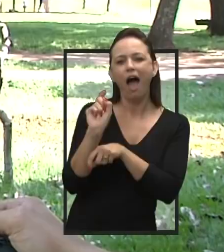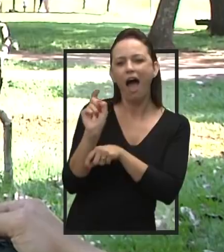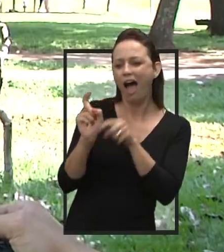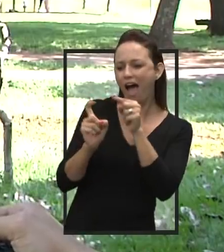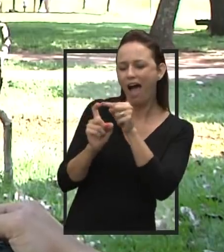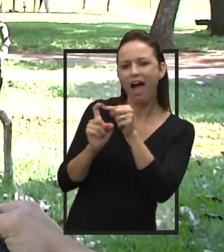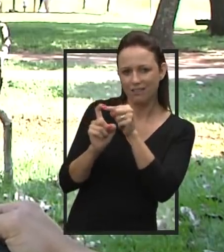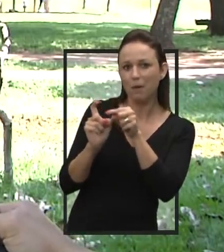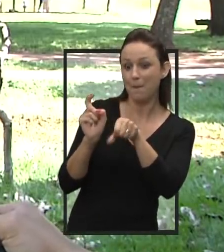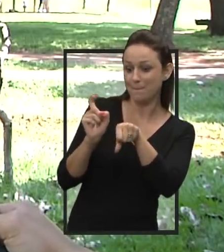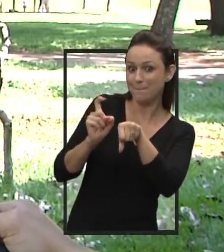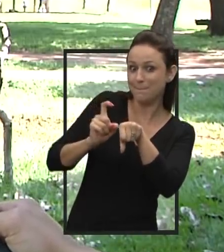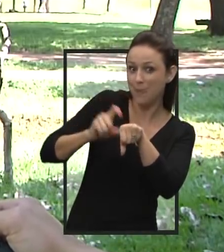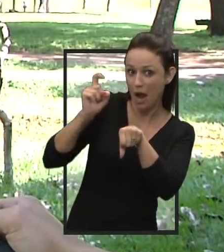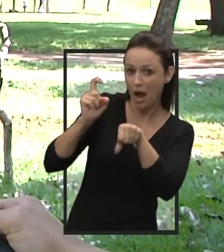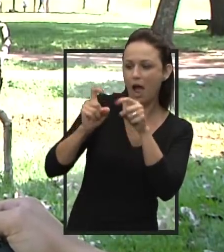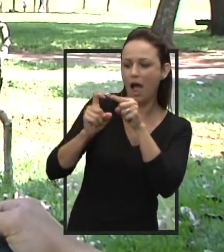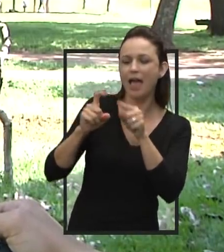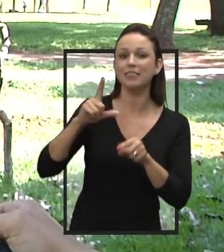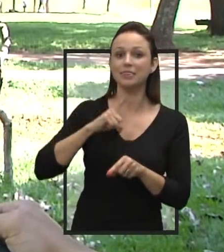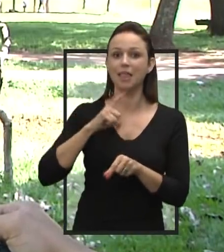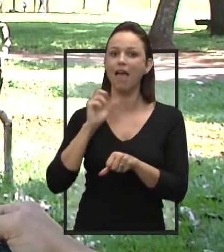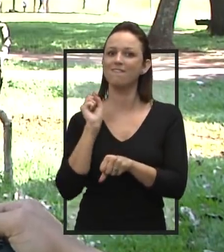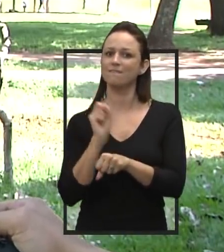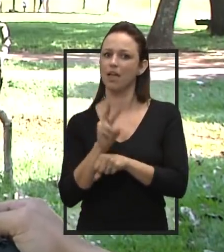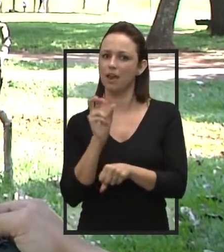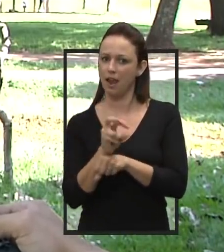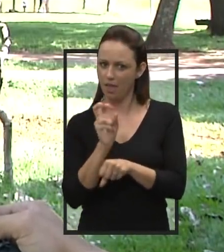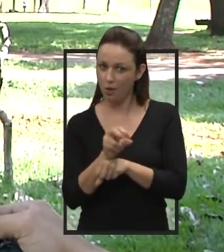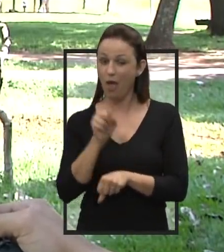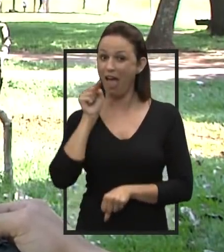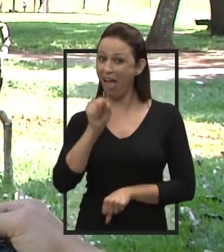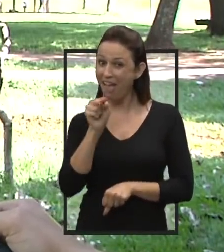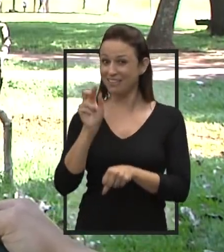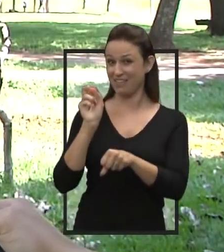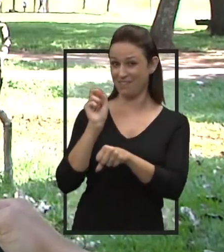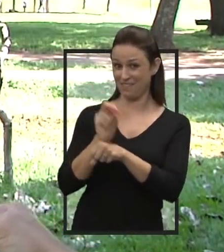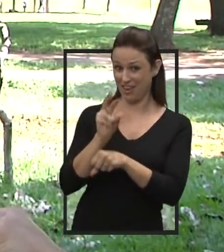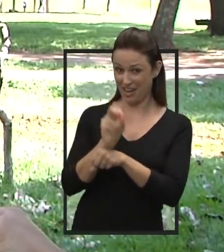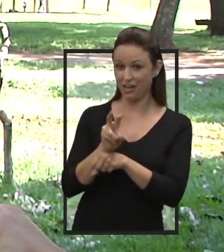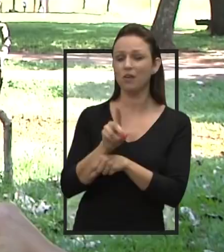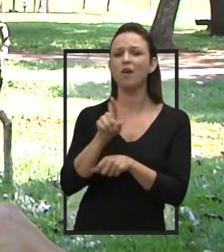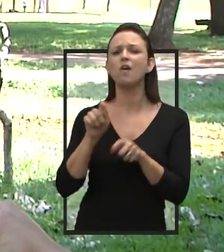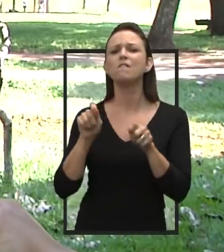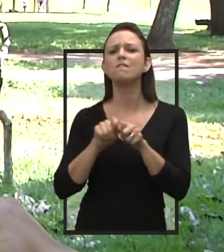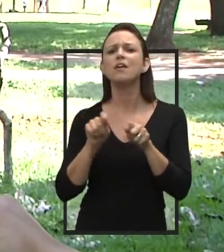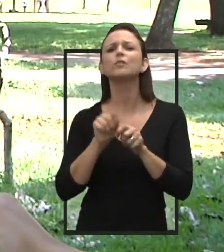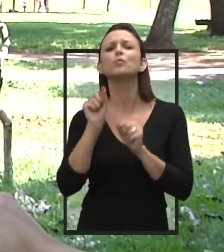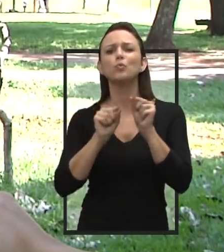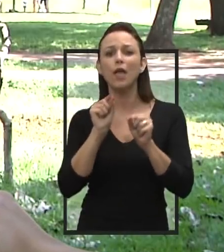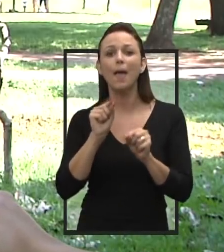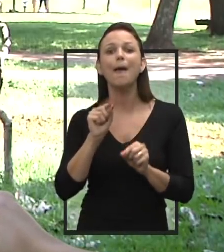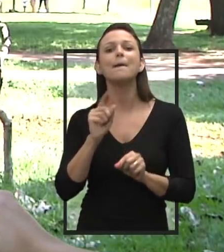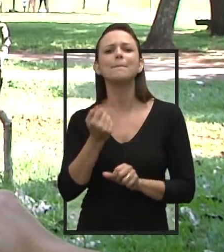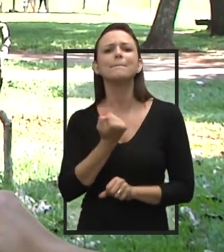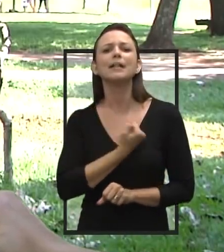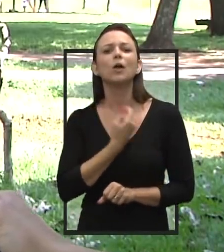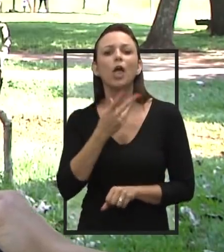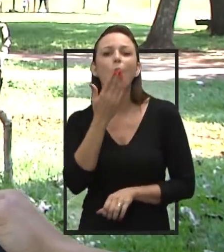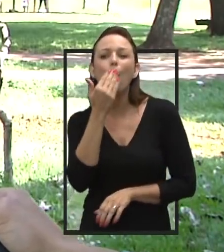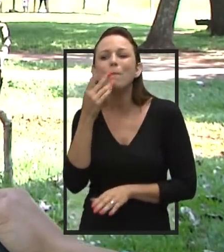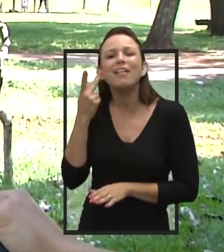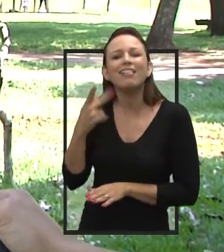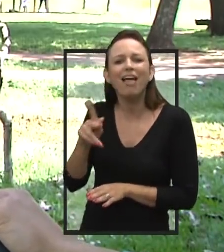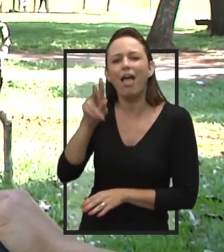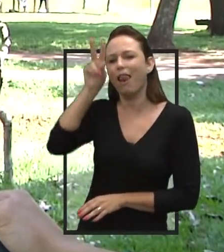cauda dele. Então isso aí ele injeta o veneno por aí, e esse veneno ele foi feito principalmente para matar a comida